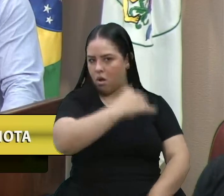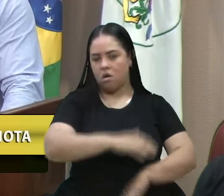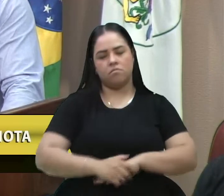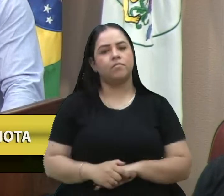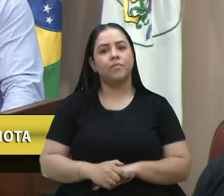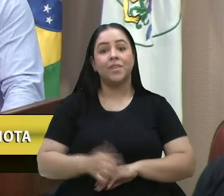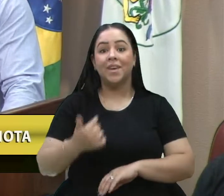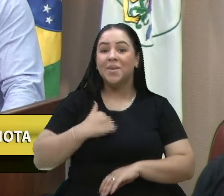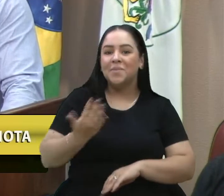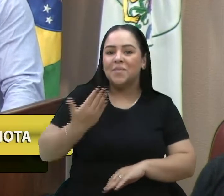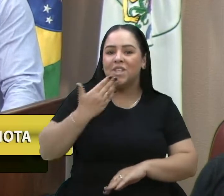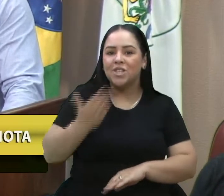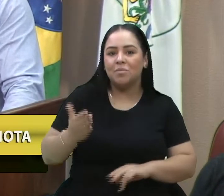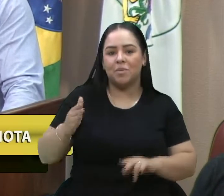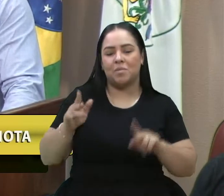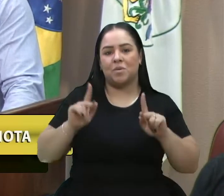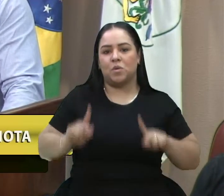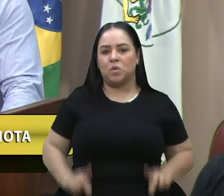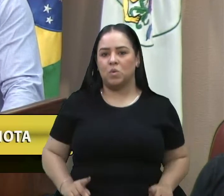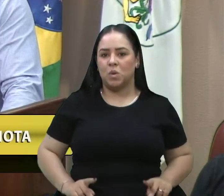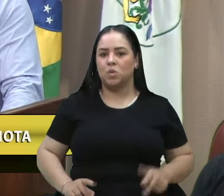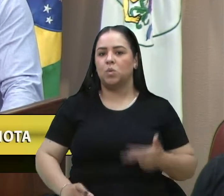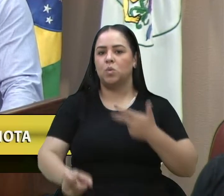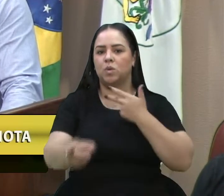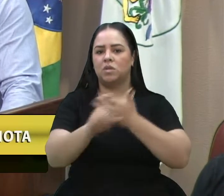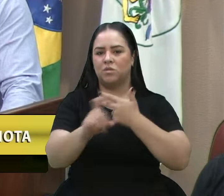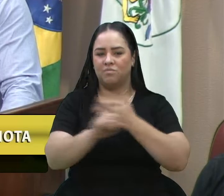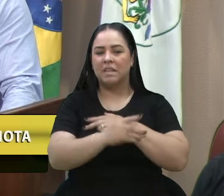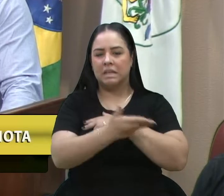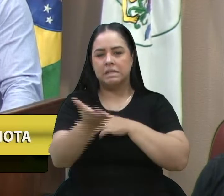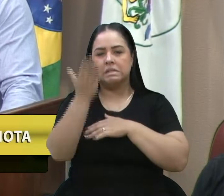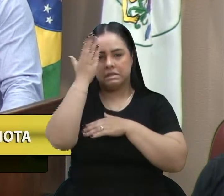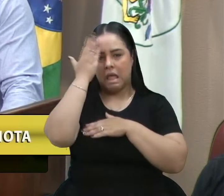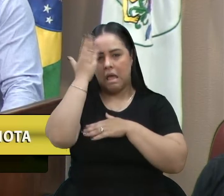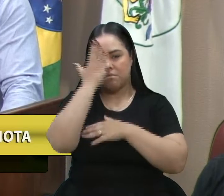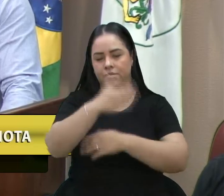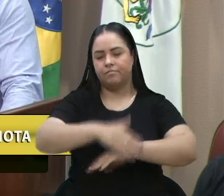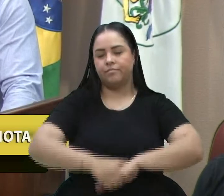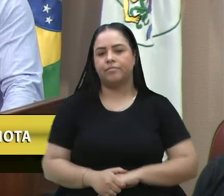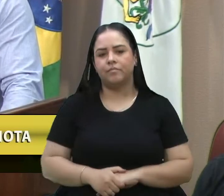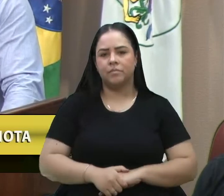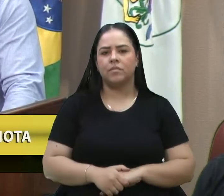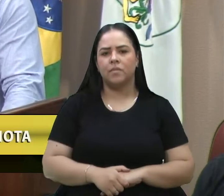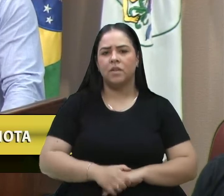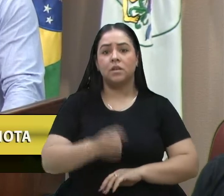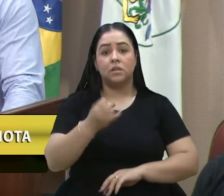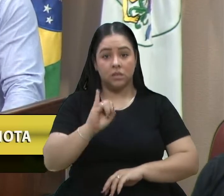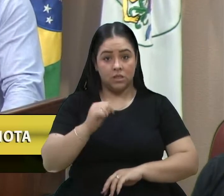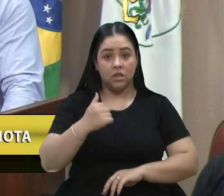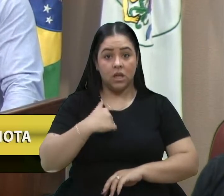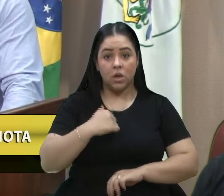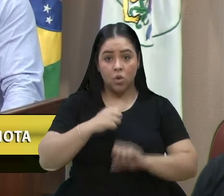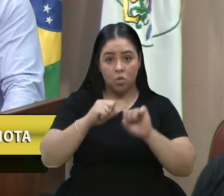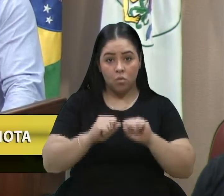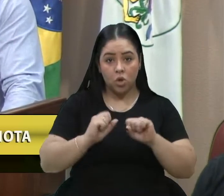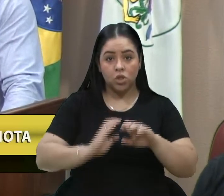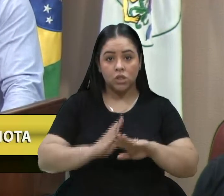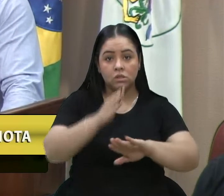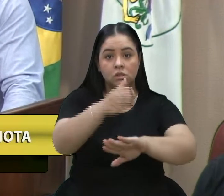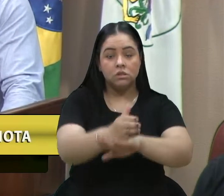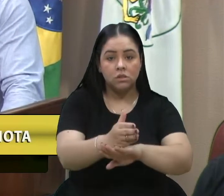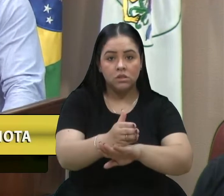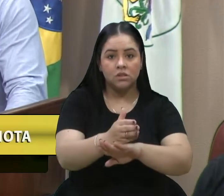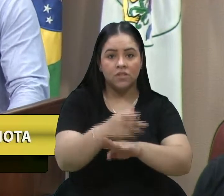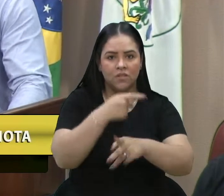para pessoas do executivo, eles sabem quem eles são. Se eu podia ir lá na frente e dar uma palavrinha,